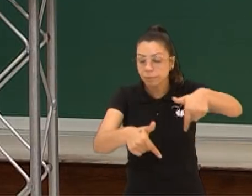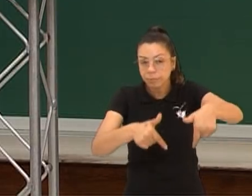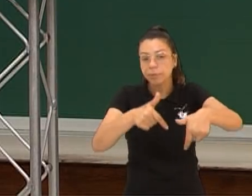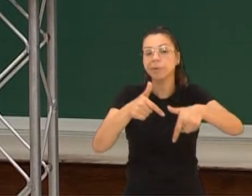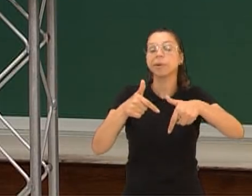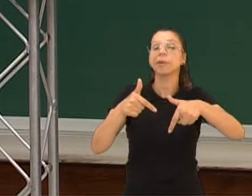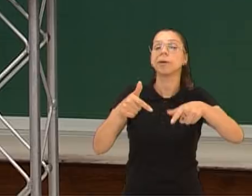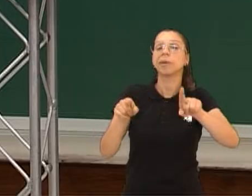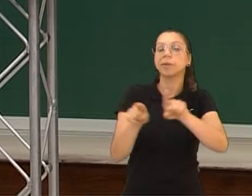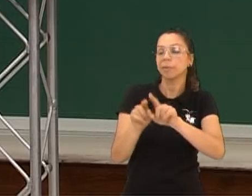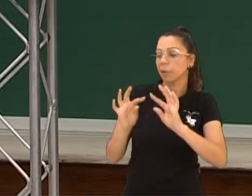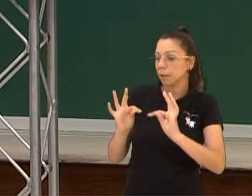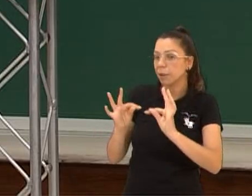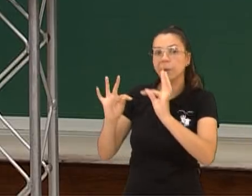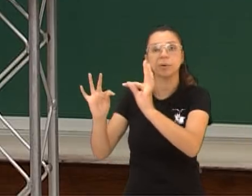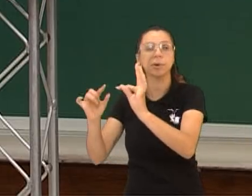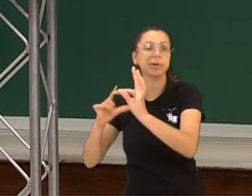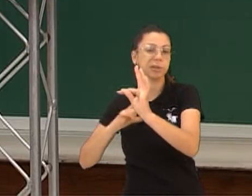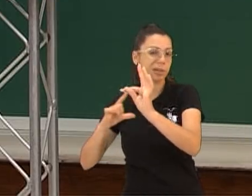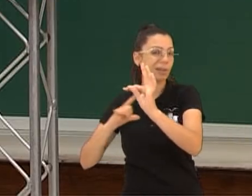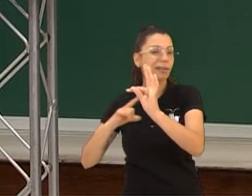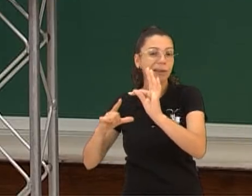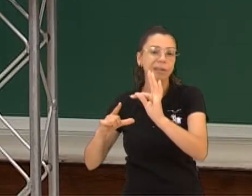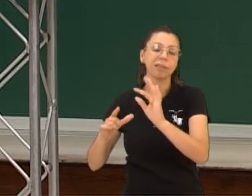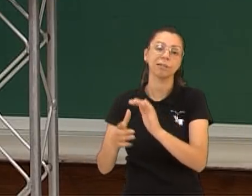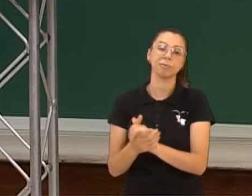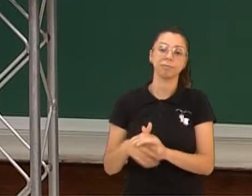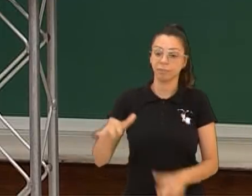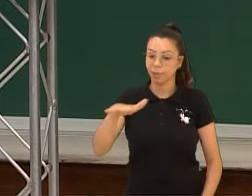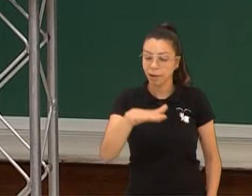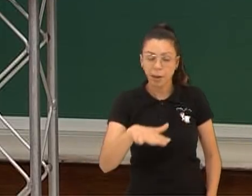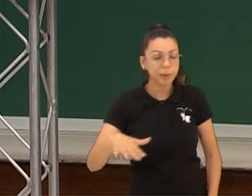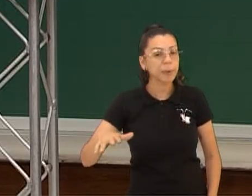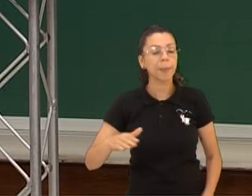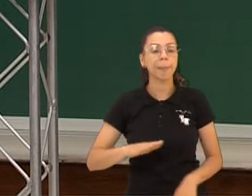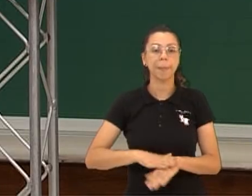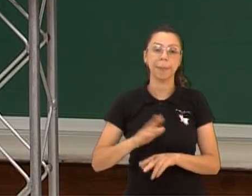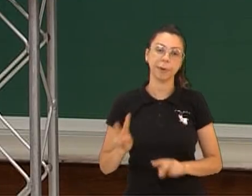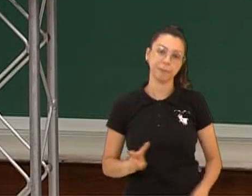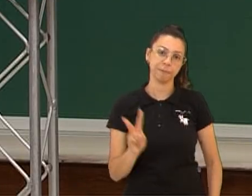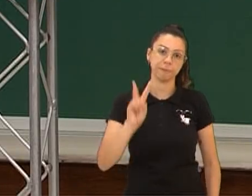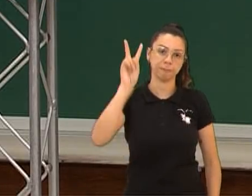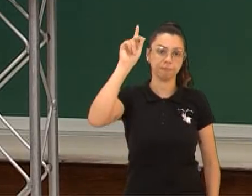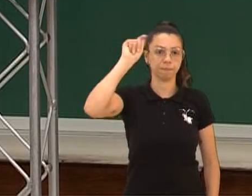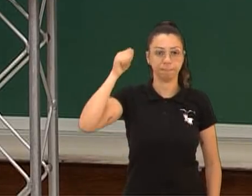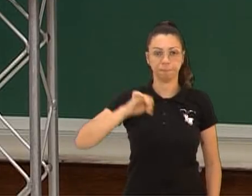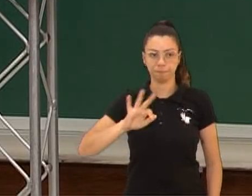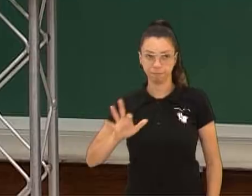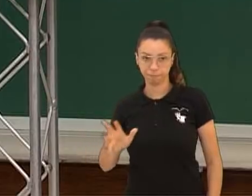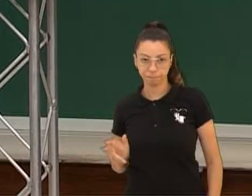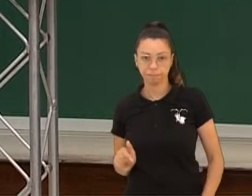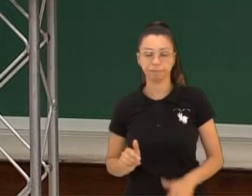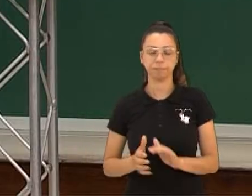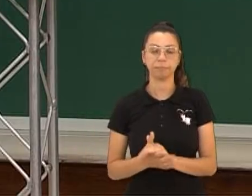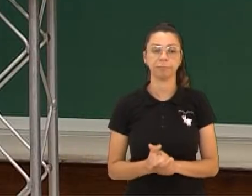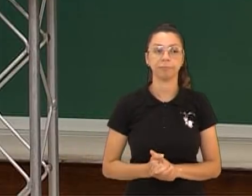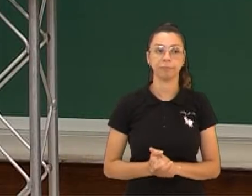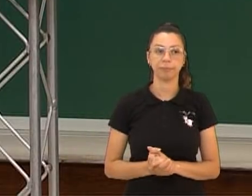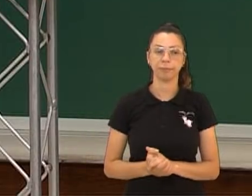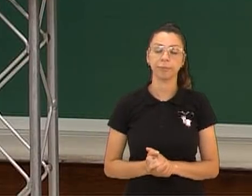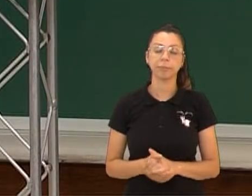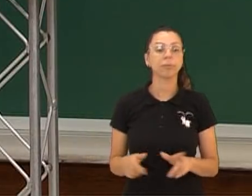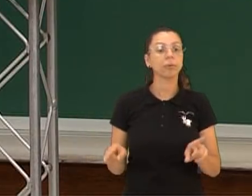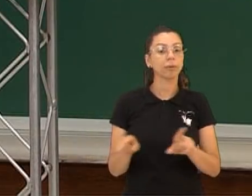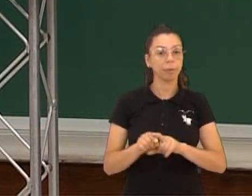a tecnologia, as máquinas, né? É o setor mais valorizado do continente, o setor extrativista.